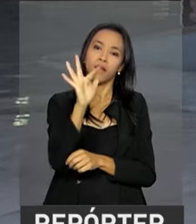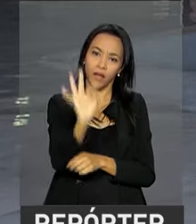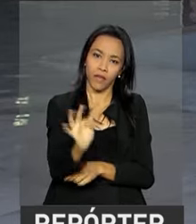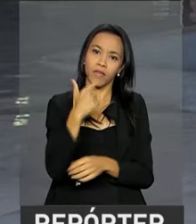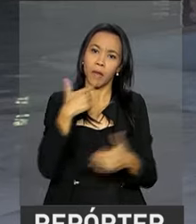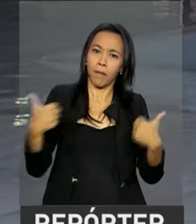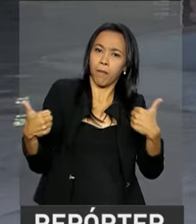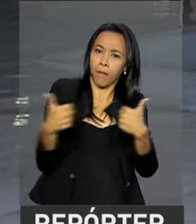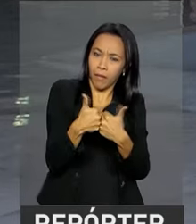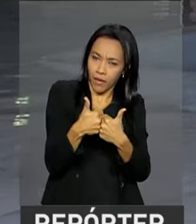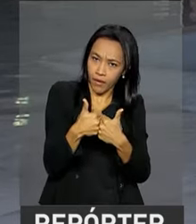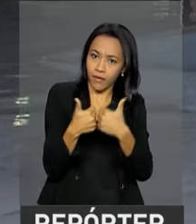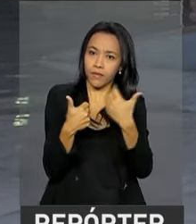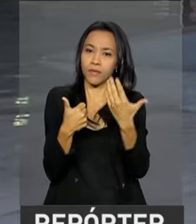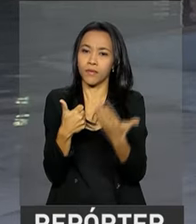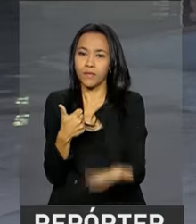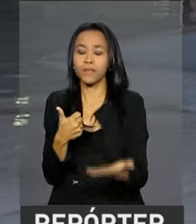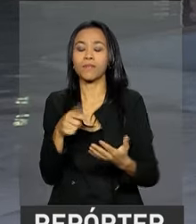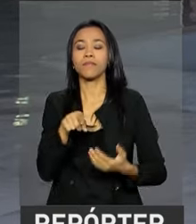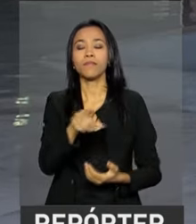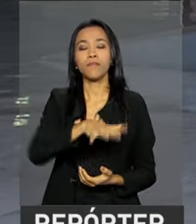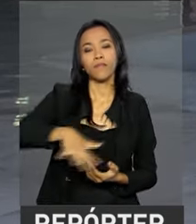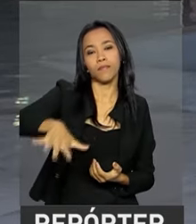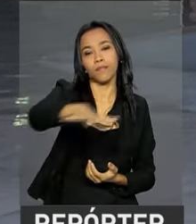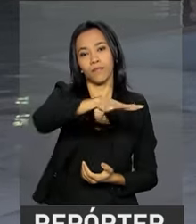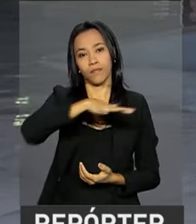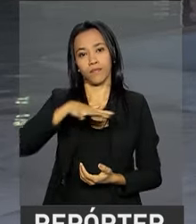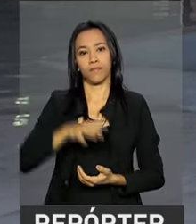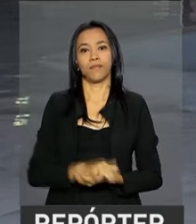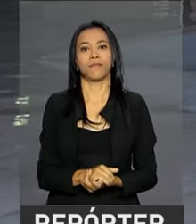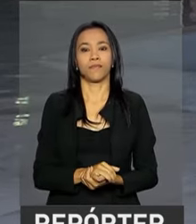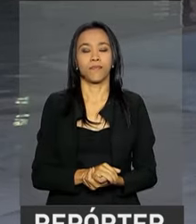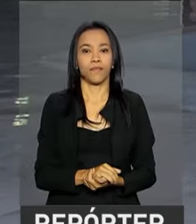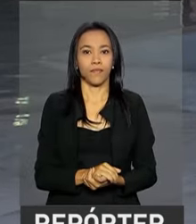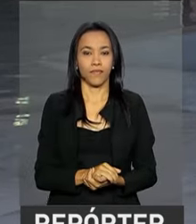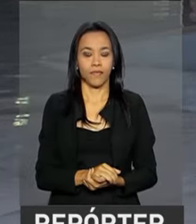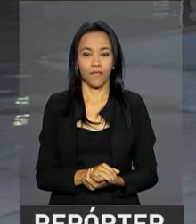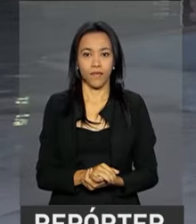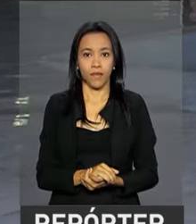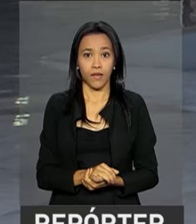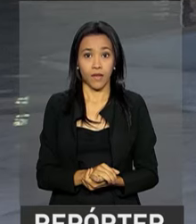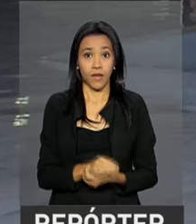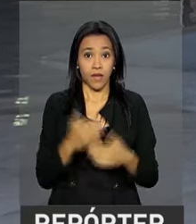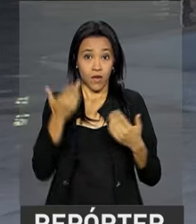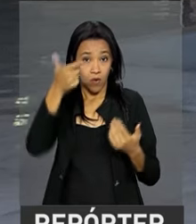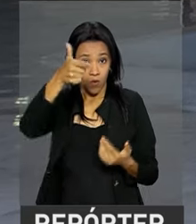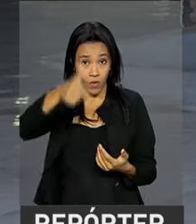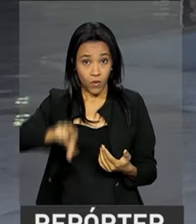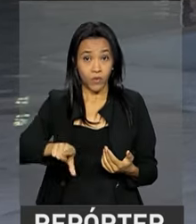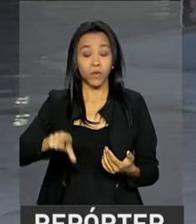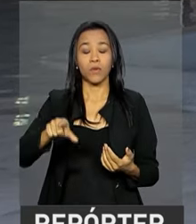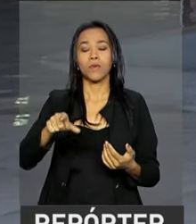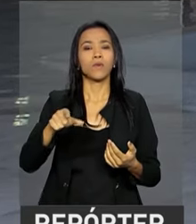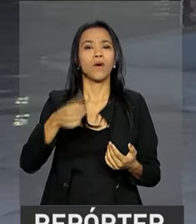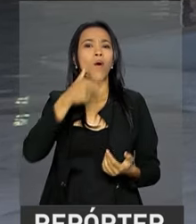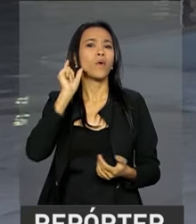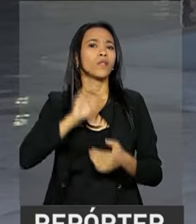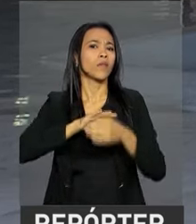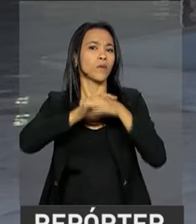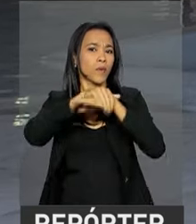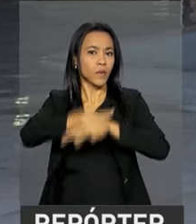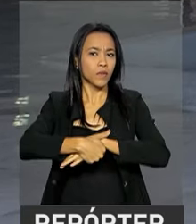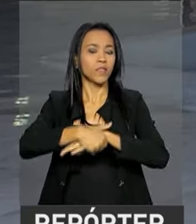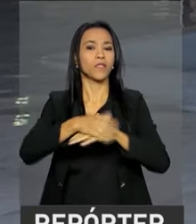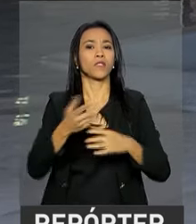Palácio do Planalto na Praça dos Três Poderes bom Leandro vou falar agora de um outro assunto ontem à noite viu o